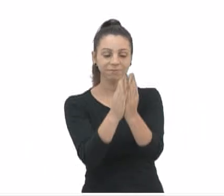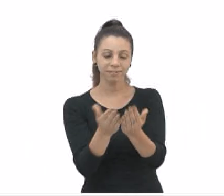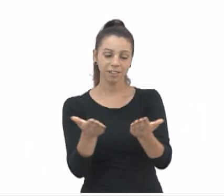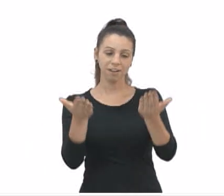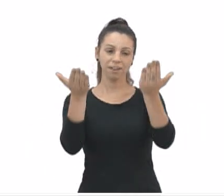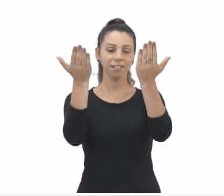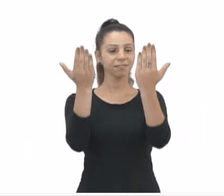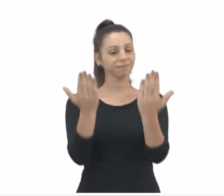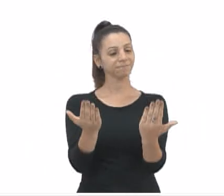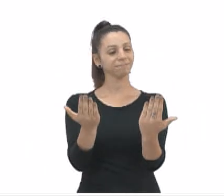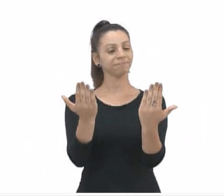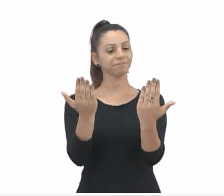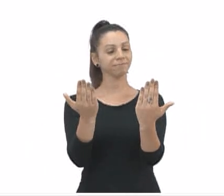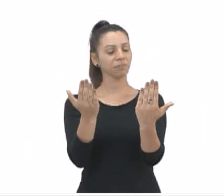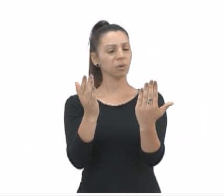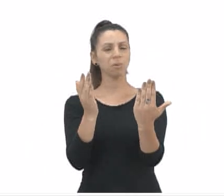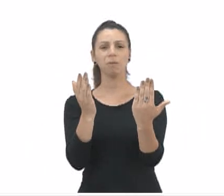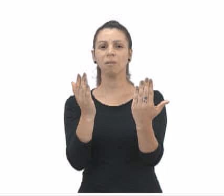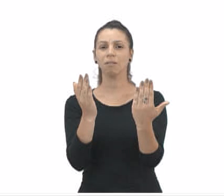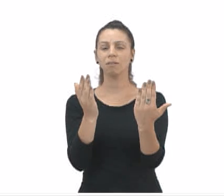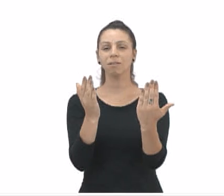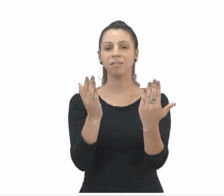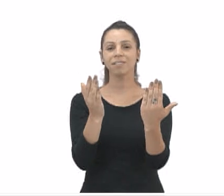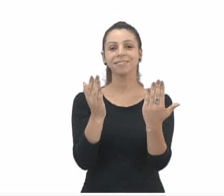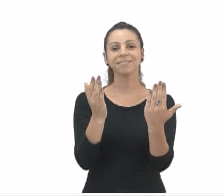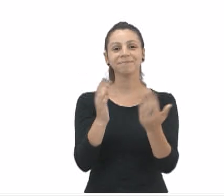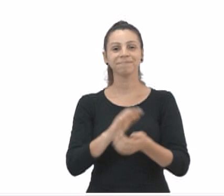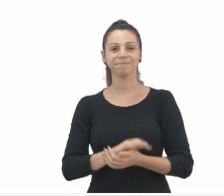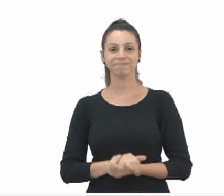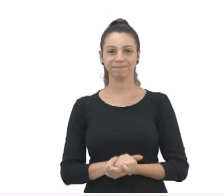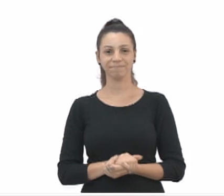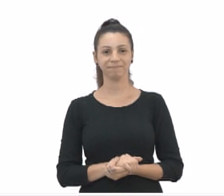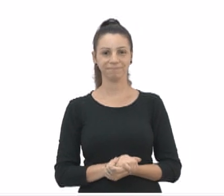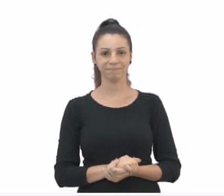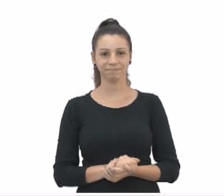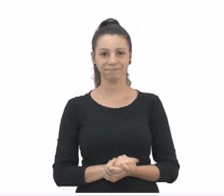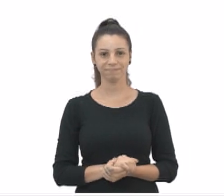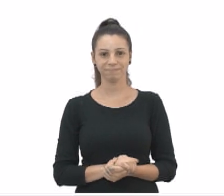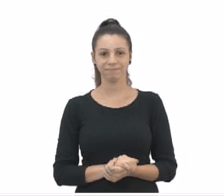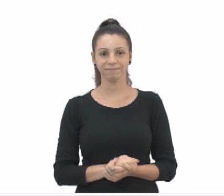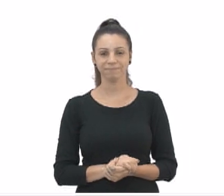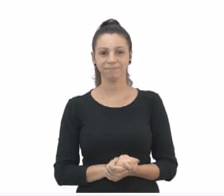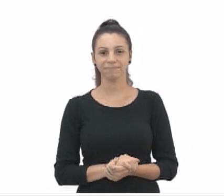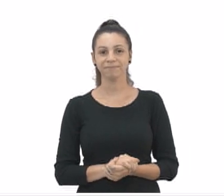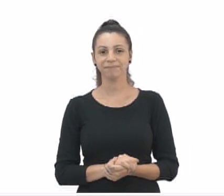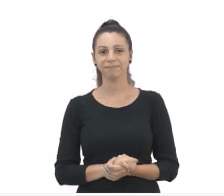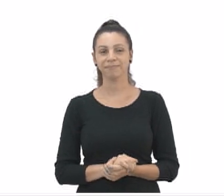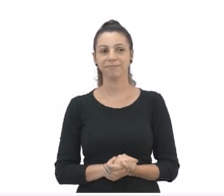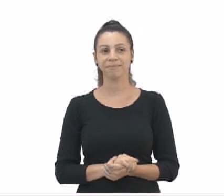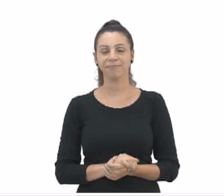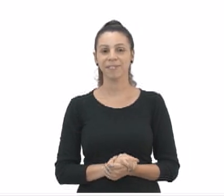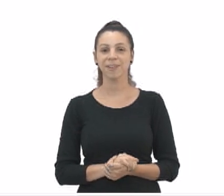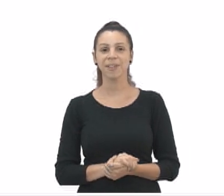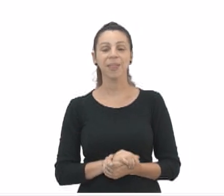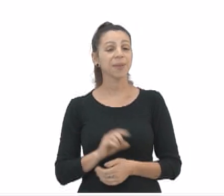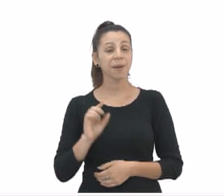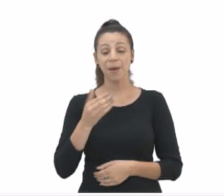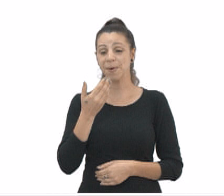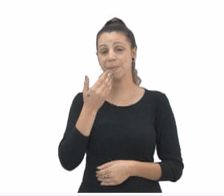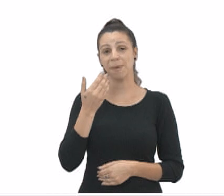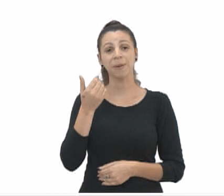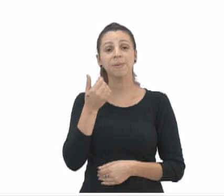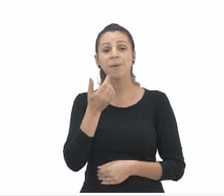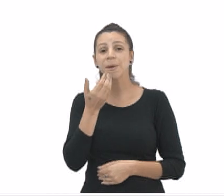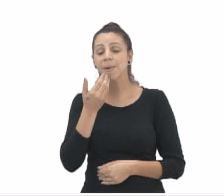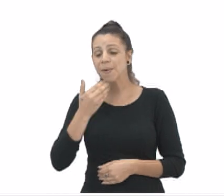no colo, sem tocá-lo em êxtase puríssimo. Não era mais uma menina